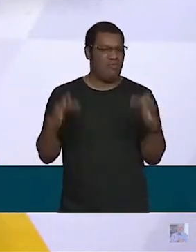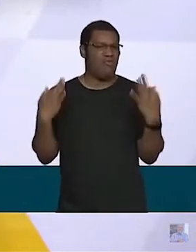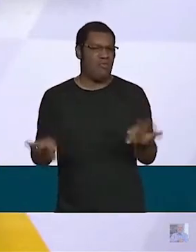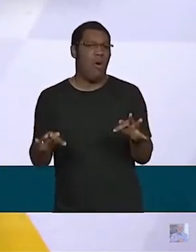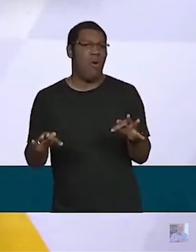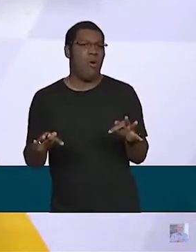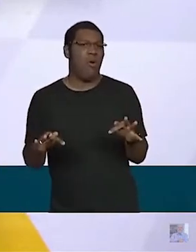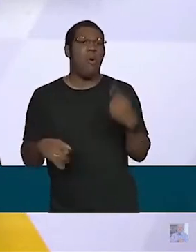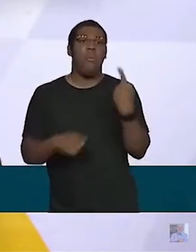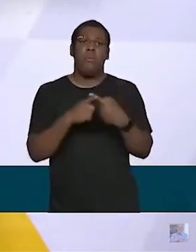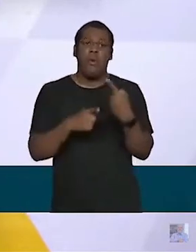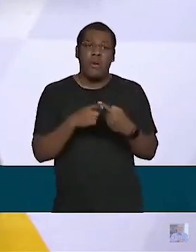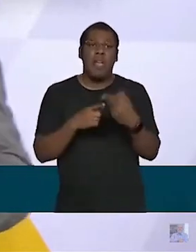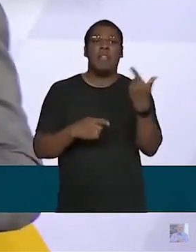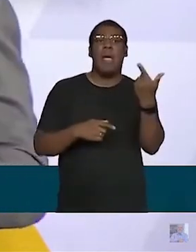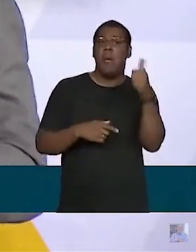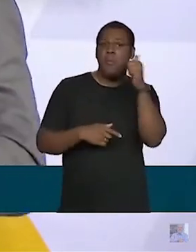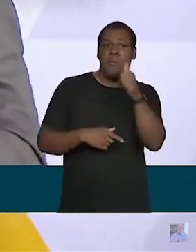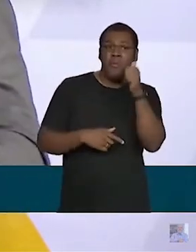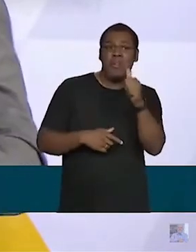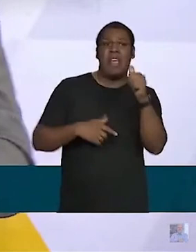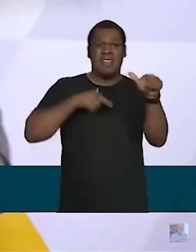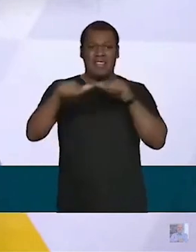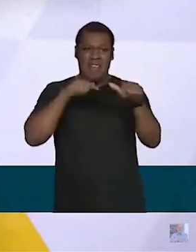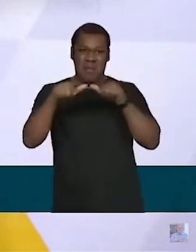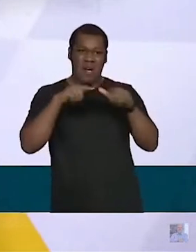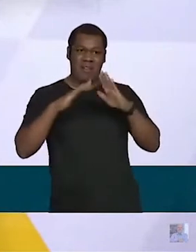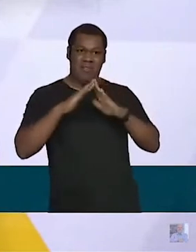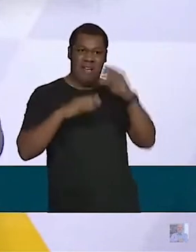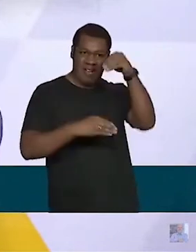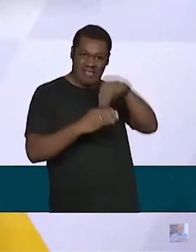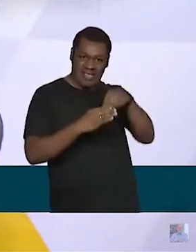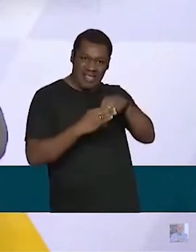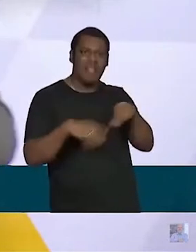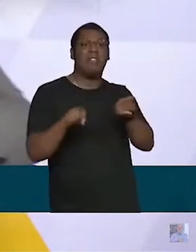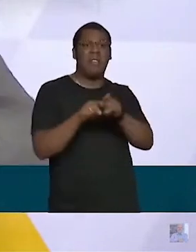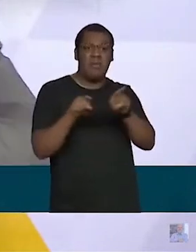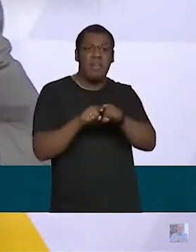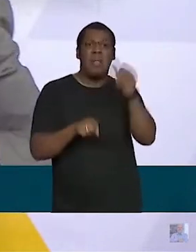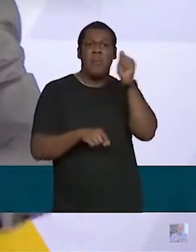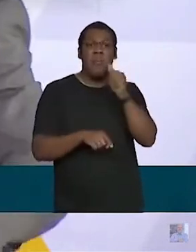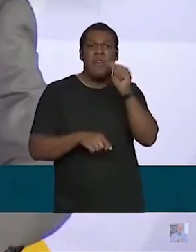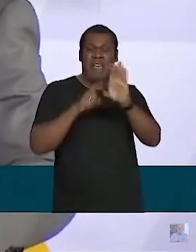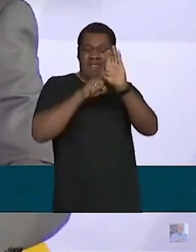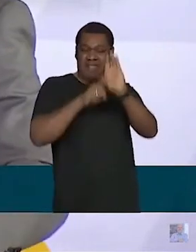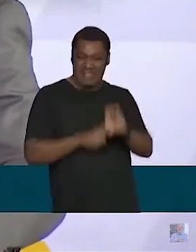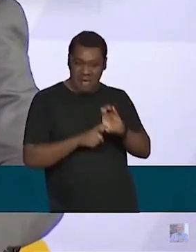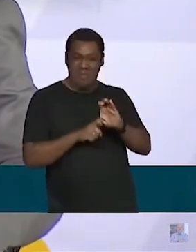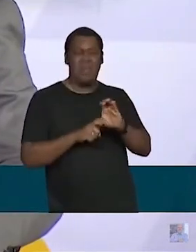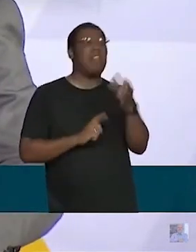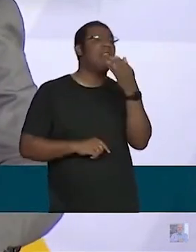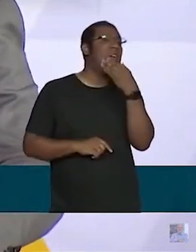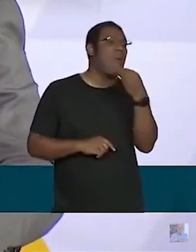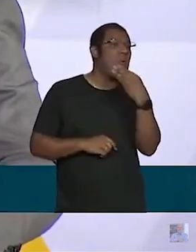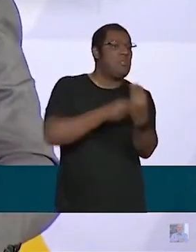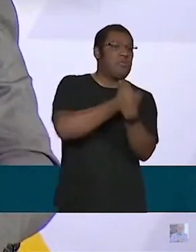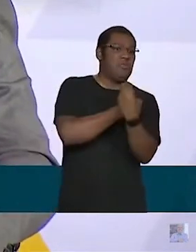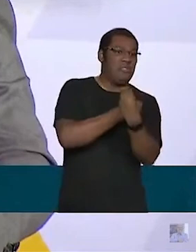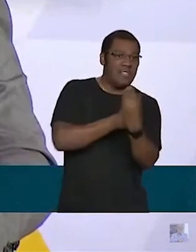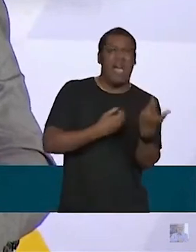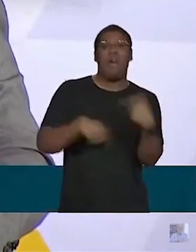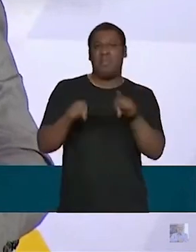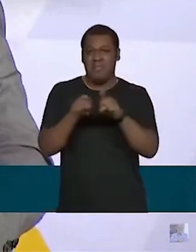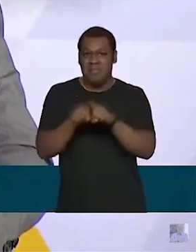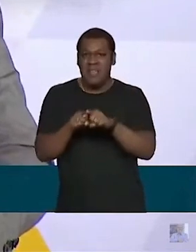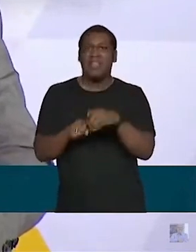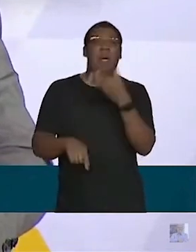porque ela não trabalha fora de casa e ela depende do dinheiro para dar comida para as crianças. Eu queria dizer